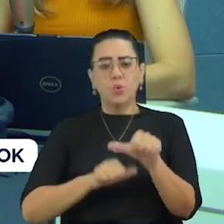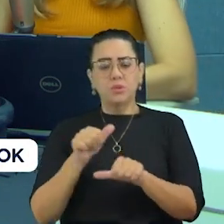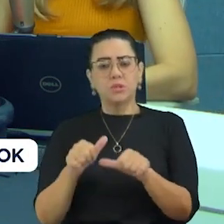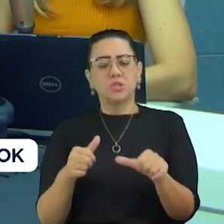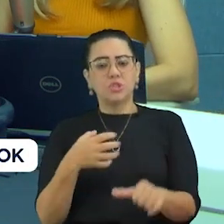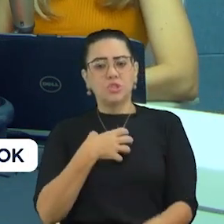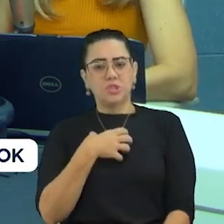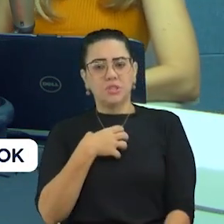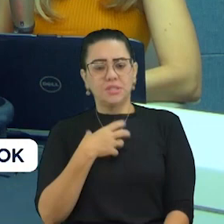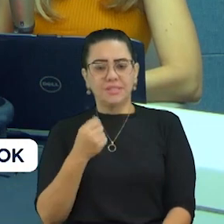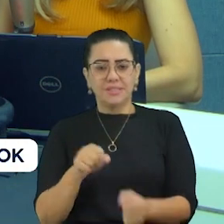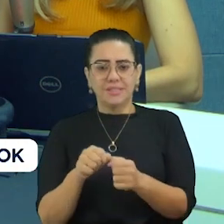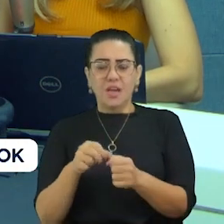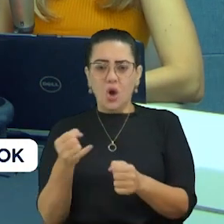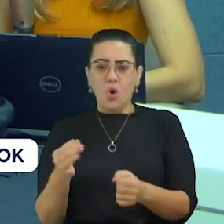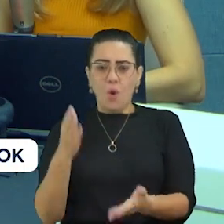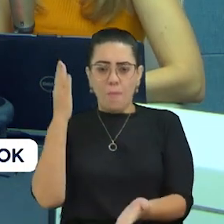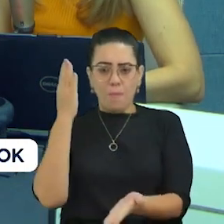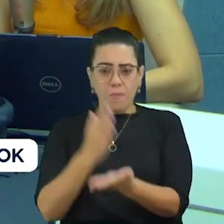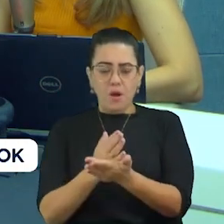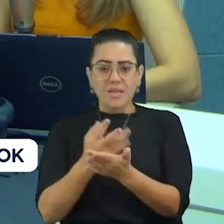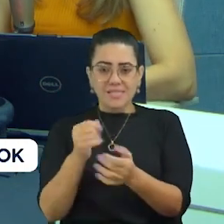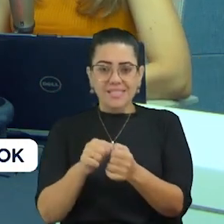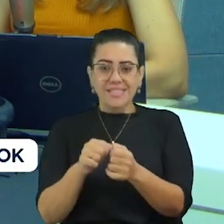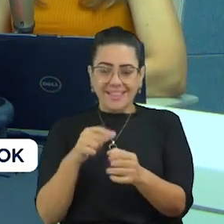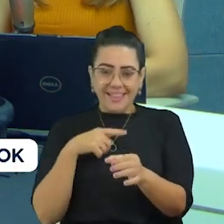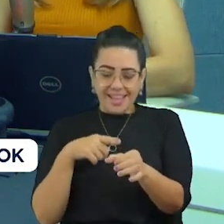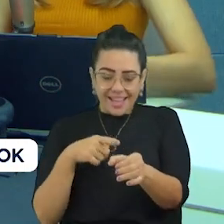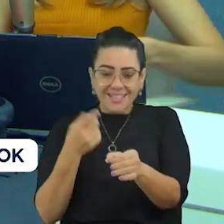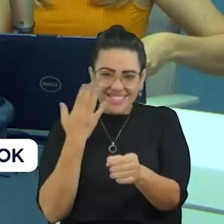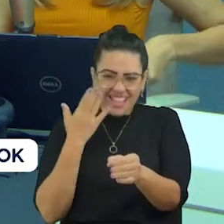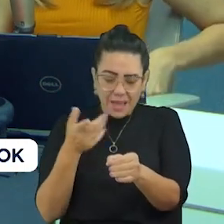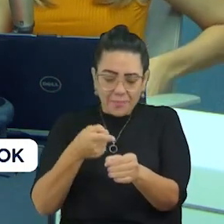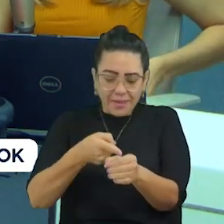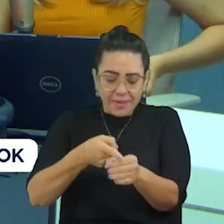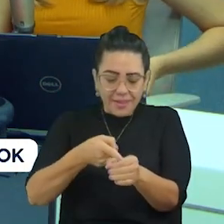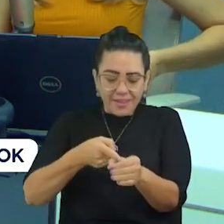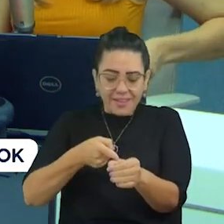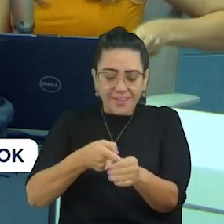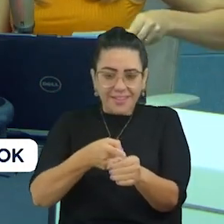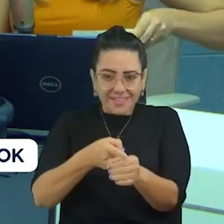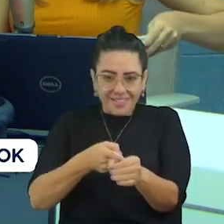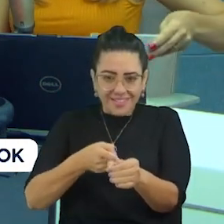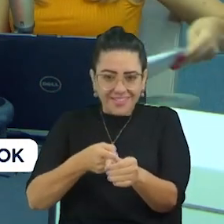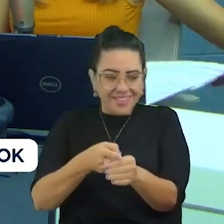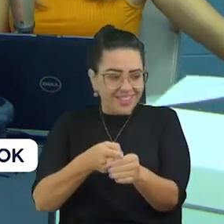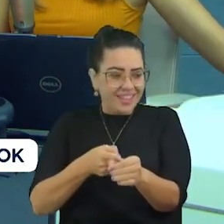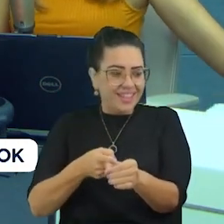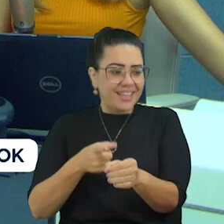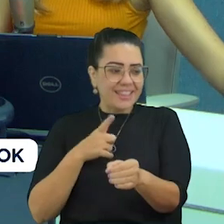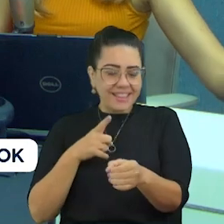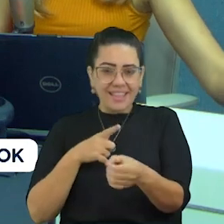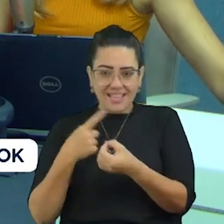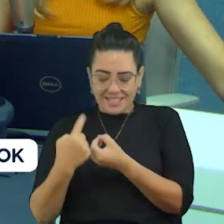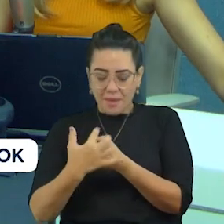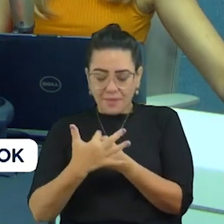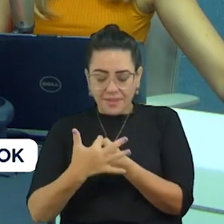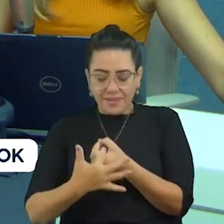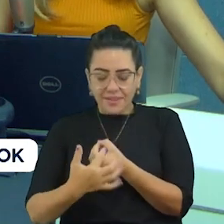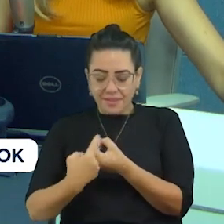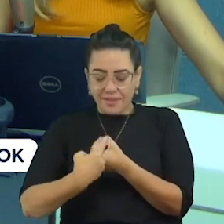até da medicação. Cortar no meio. Cortar no meio só aquelas que têm... Sabe aquelas que têm a linhazinha? O risquinho. Pra, quando é inteira,